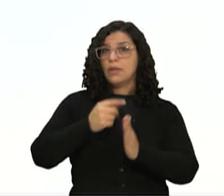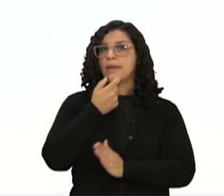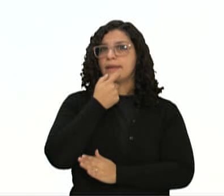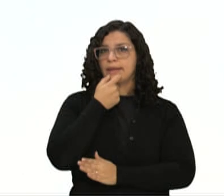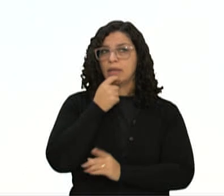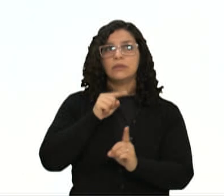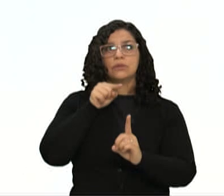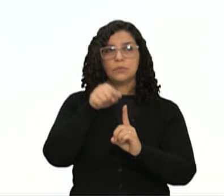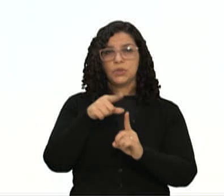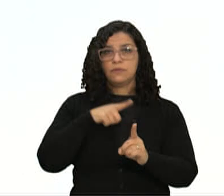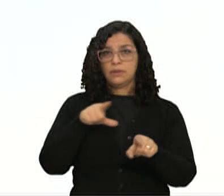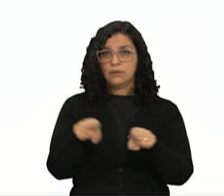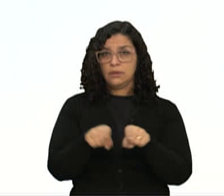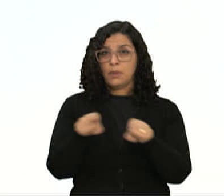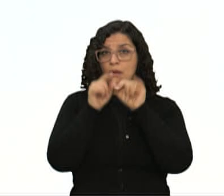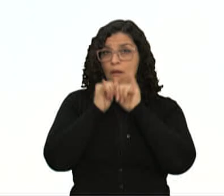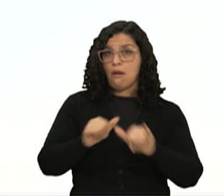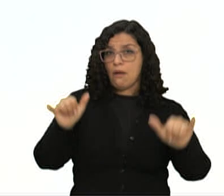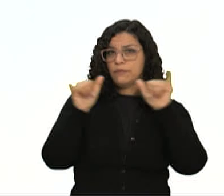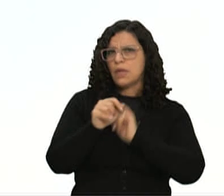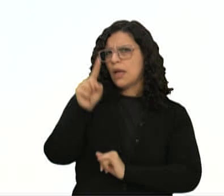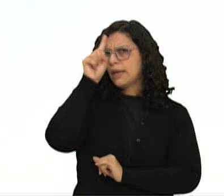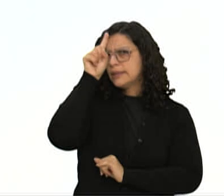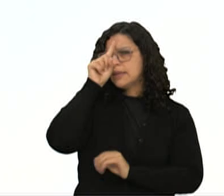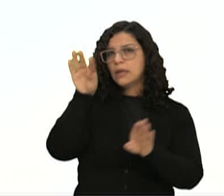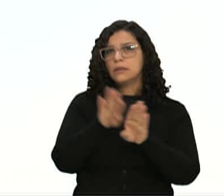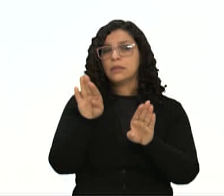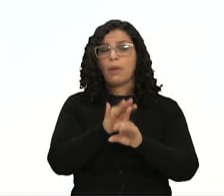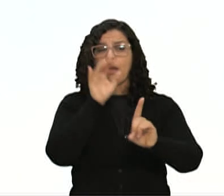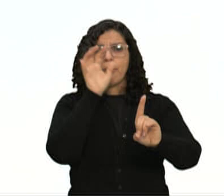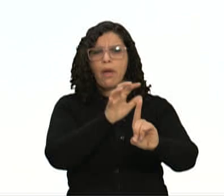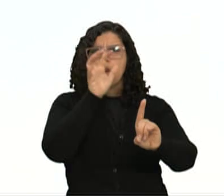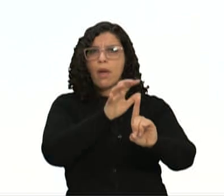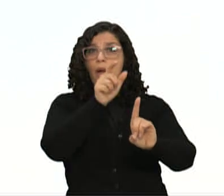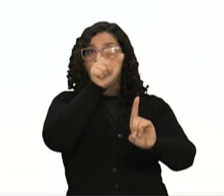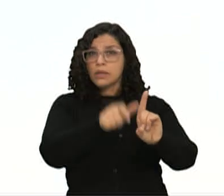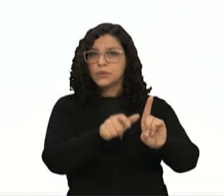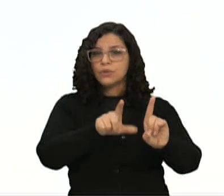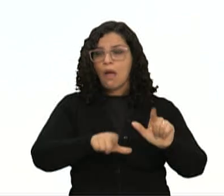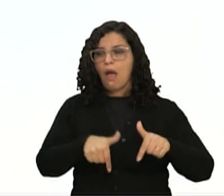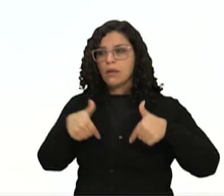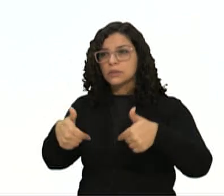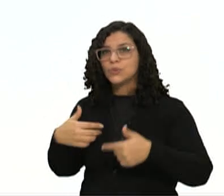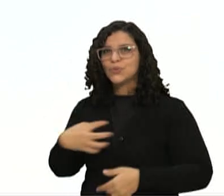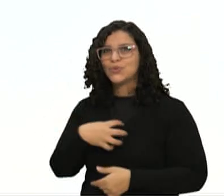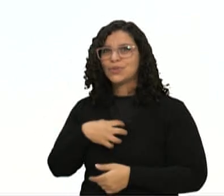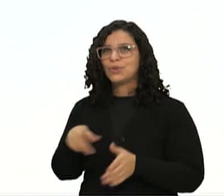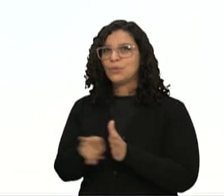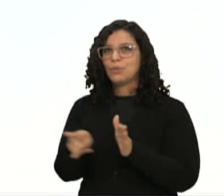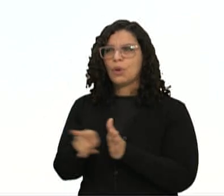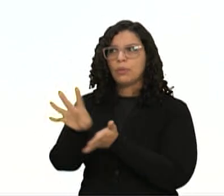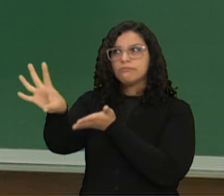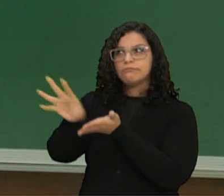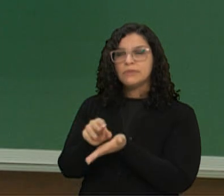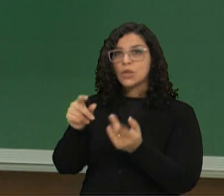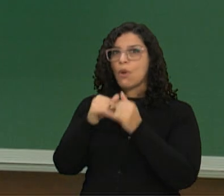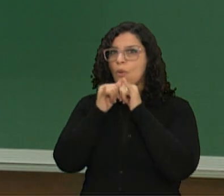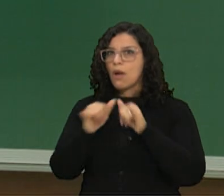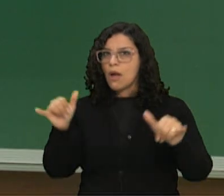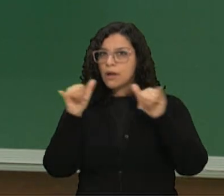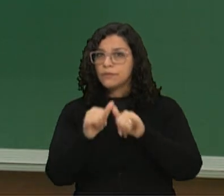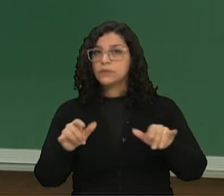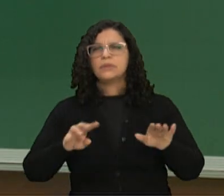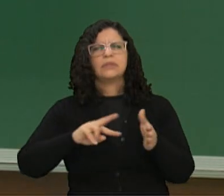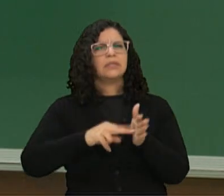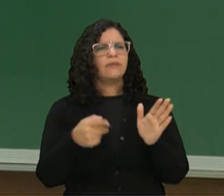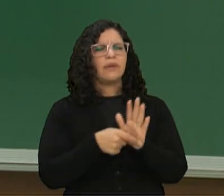como objetivo divulgar ideias e persuadir o leitor a agir de uma determinada forma. Então, é uma publicação